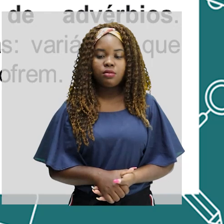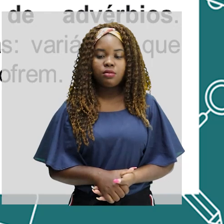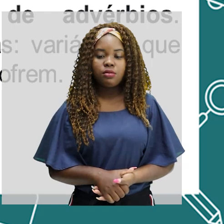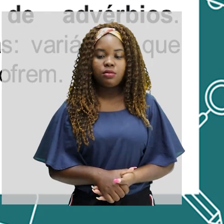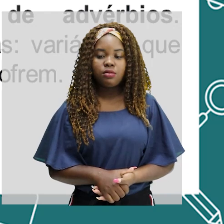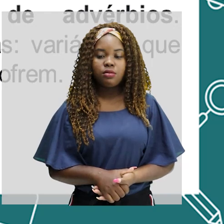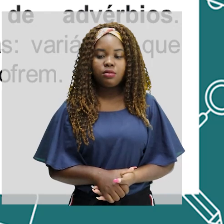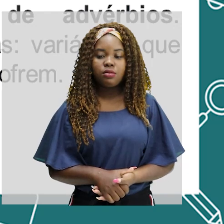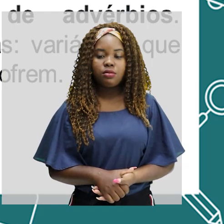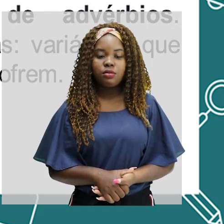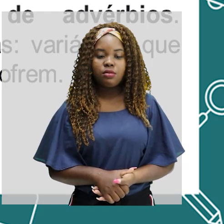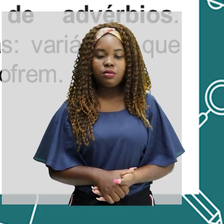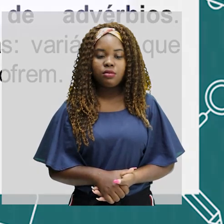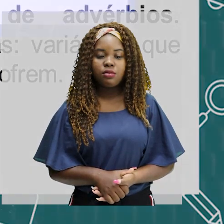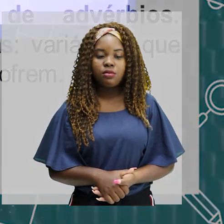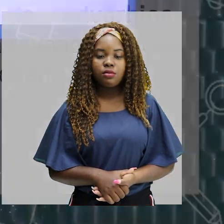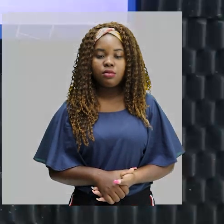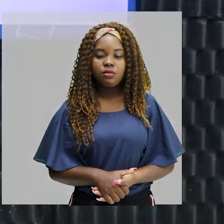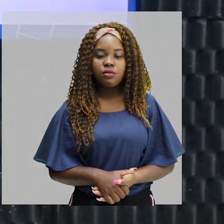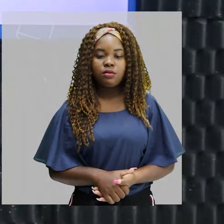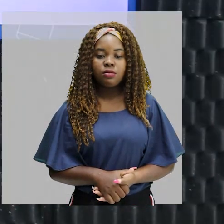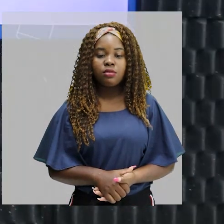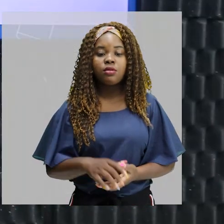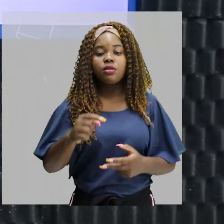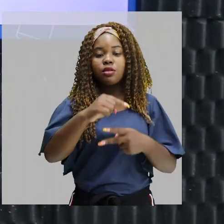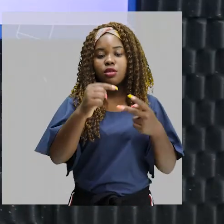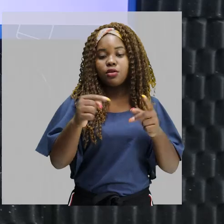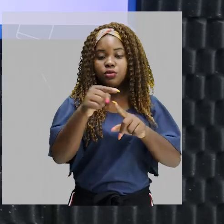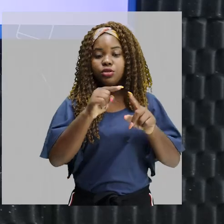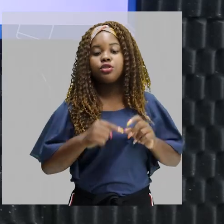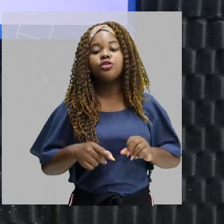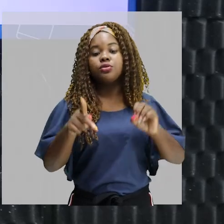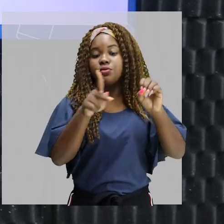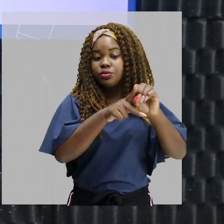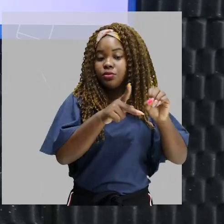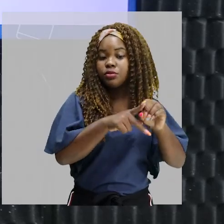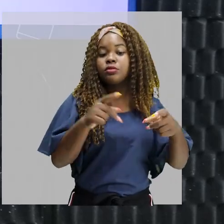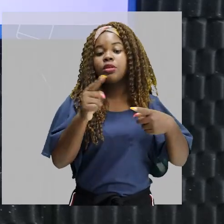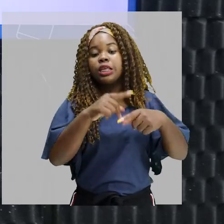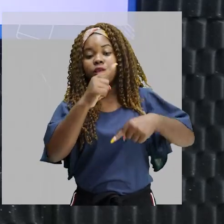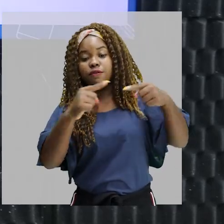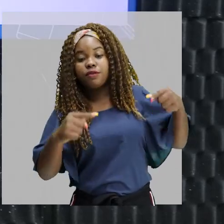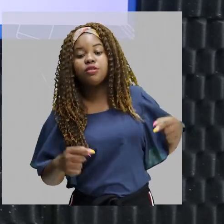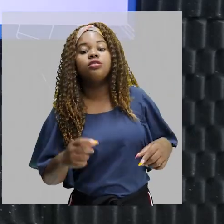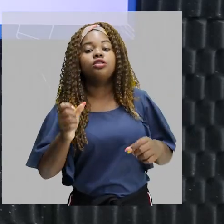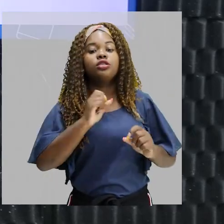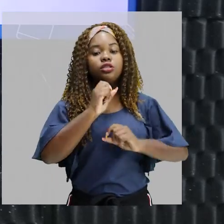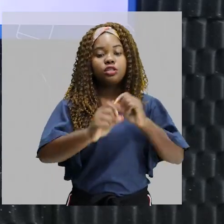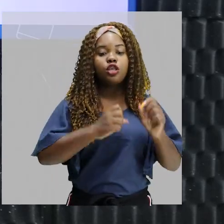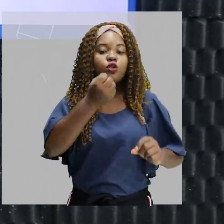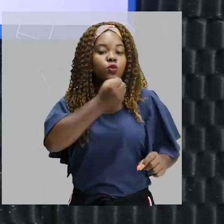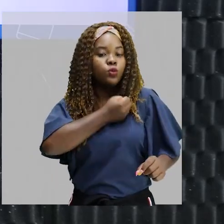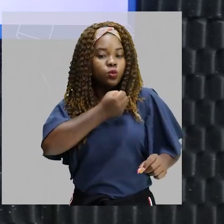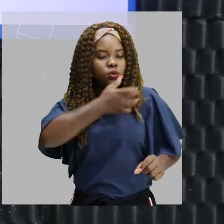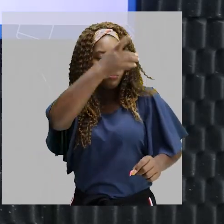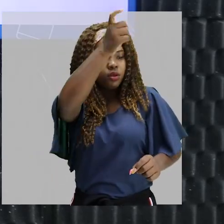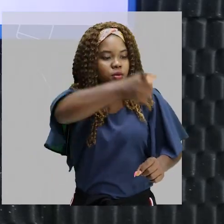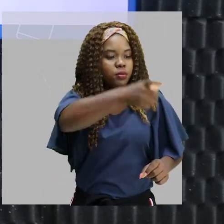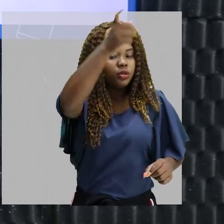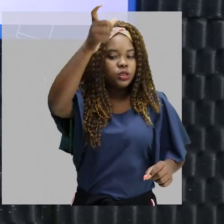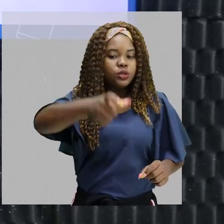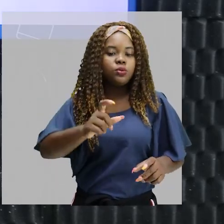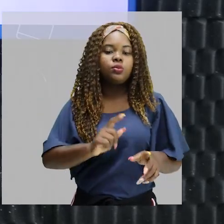duas categorias: variáveis, que sofrem flexão de gênero e número, e invariáveis, que